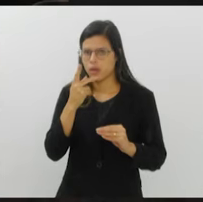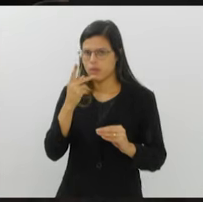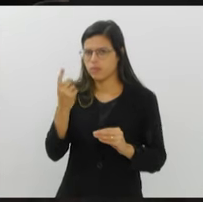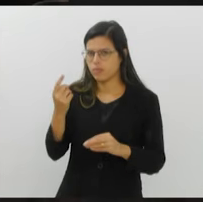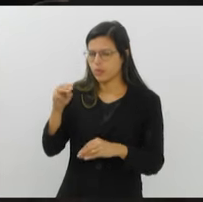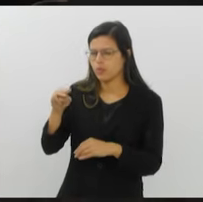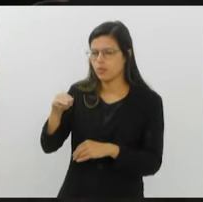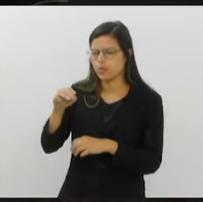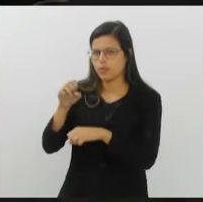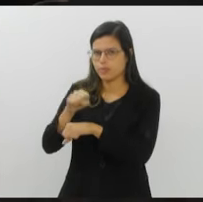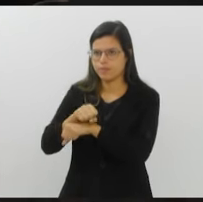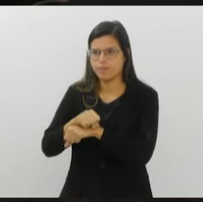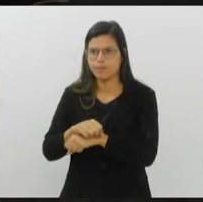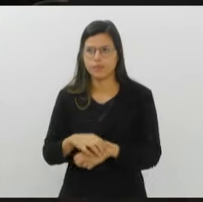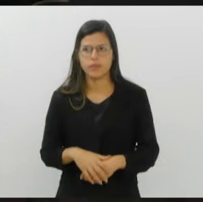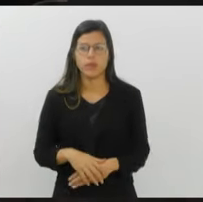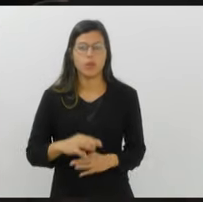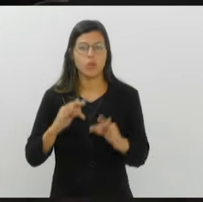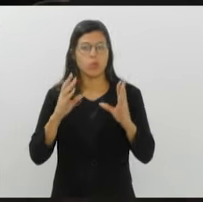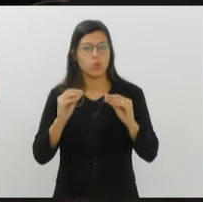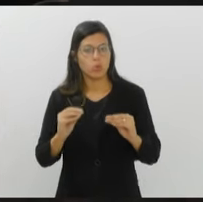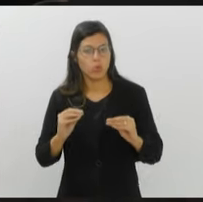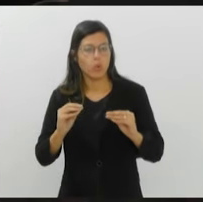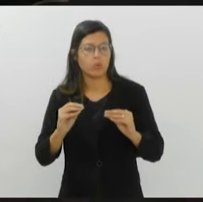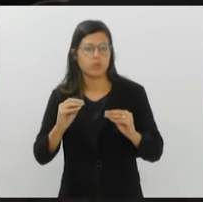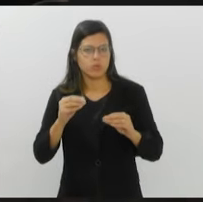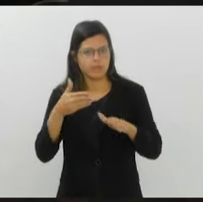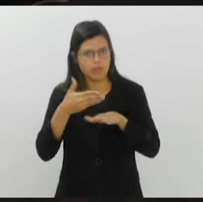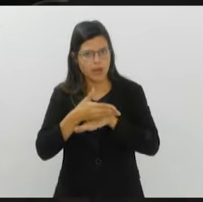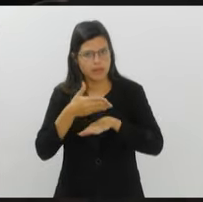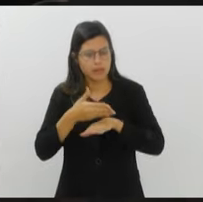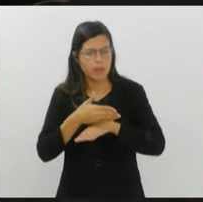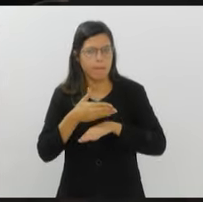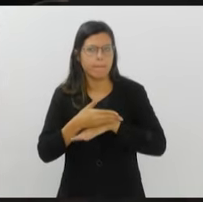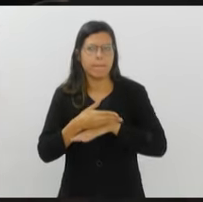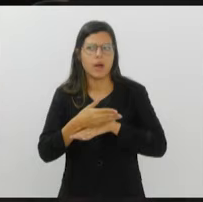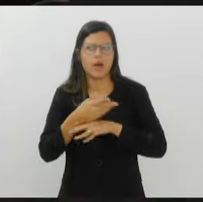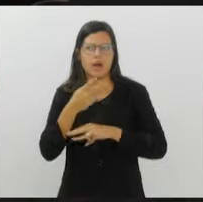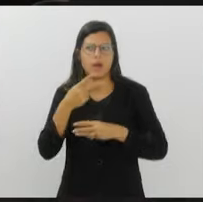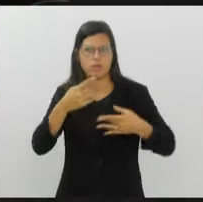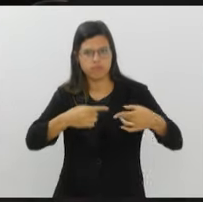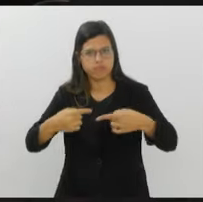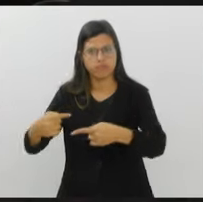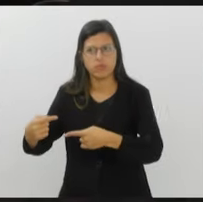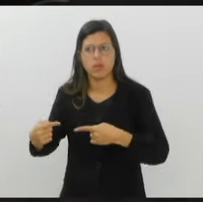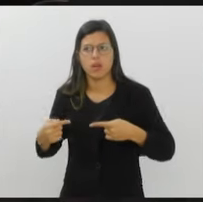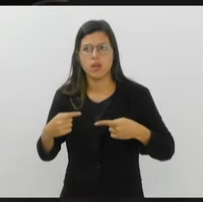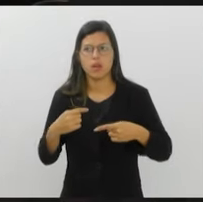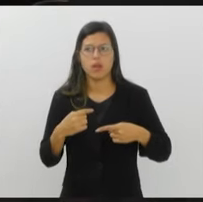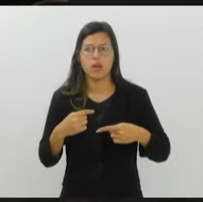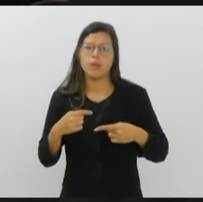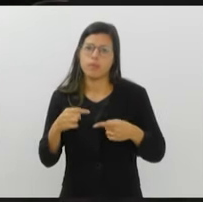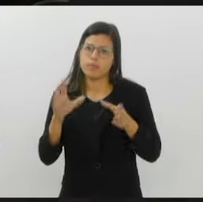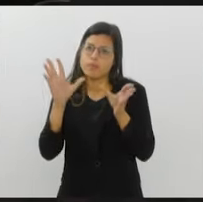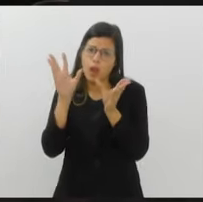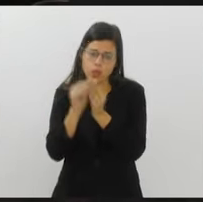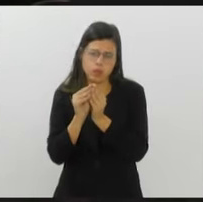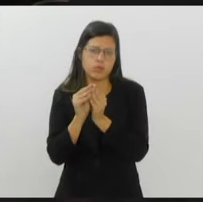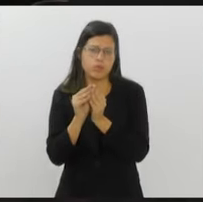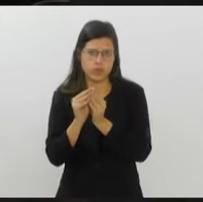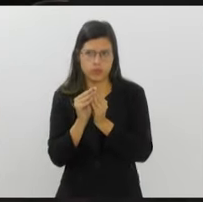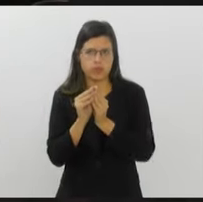deputado Renan, para que todos possam participar e né, fazer suas discussões, que seja com brevidade,